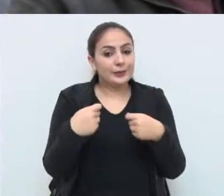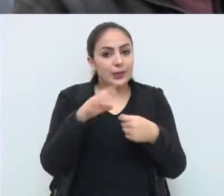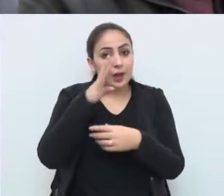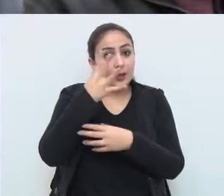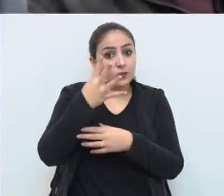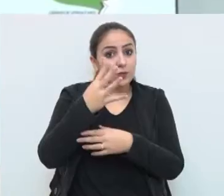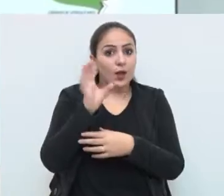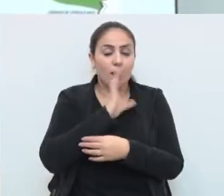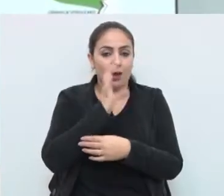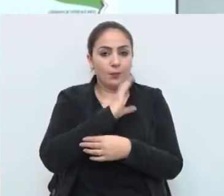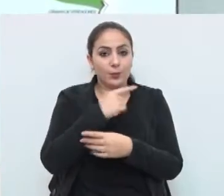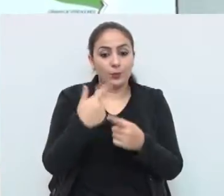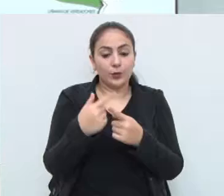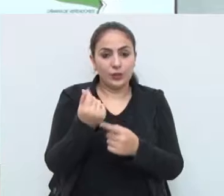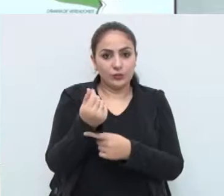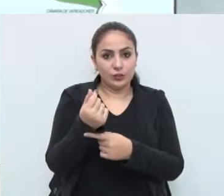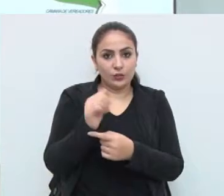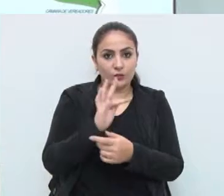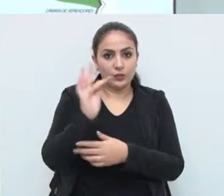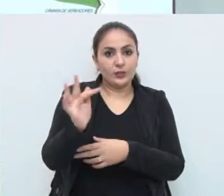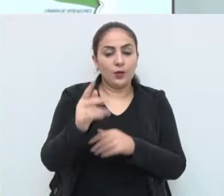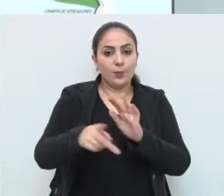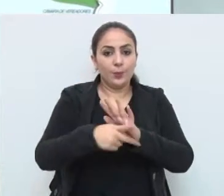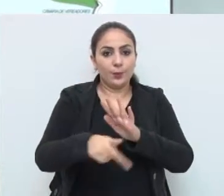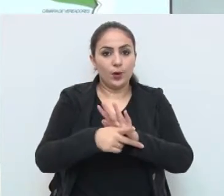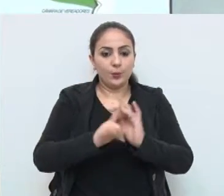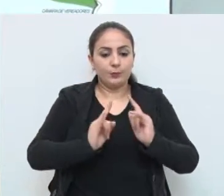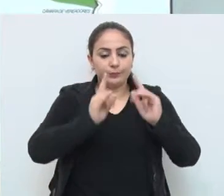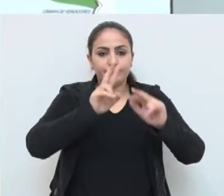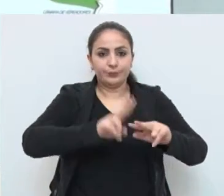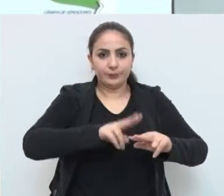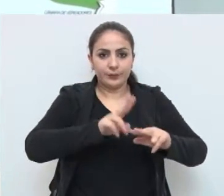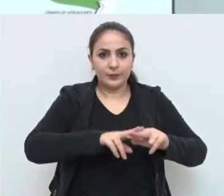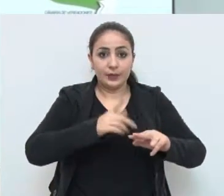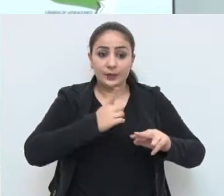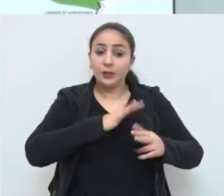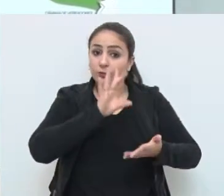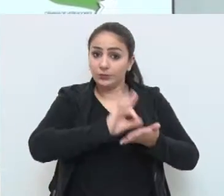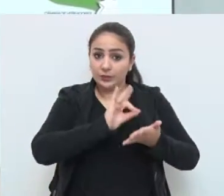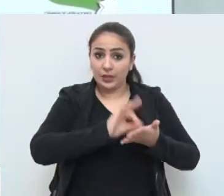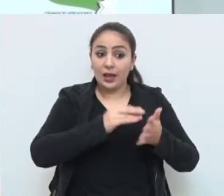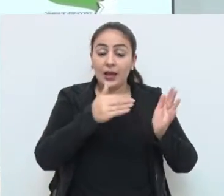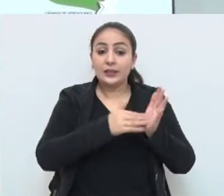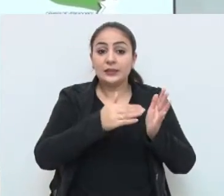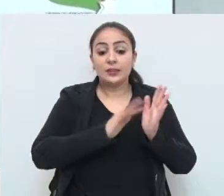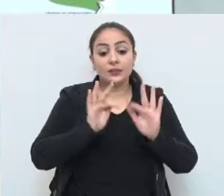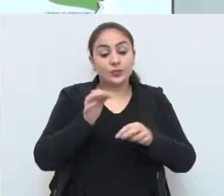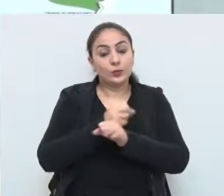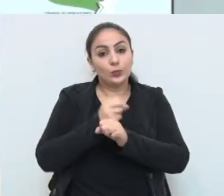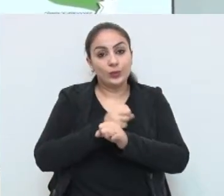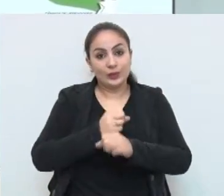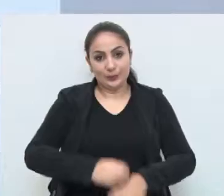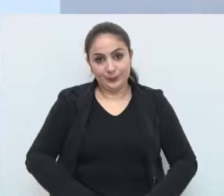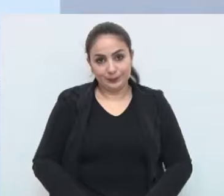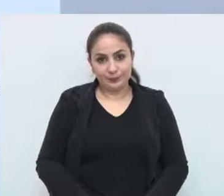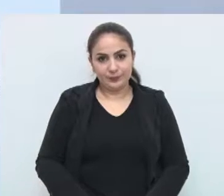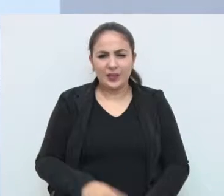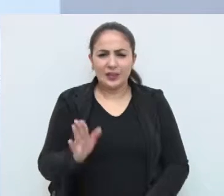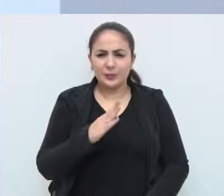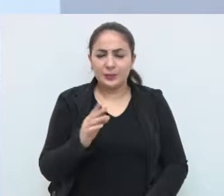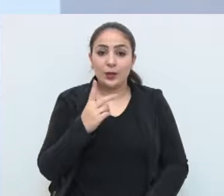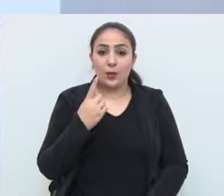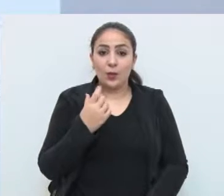quanto antes, pois recursos federais destinados à penitenciária estão garantidos até o fim do ano.